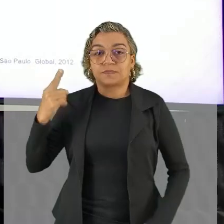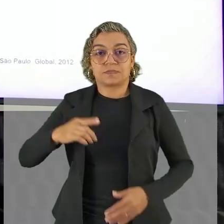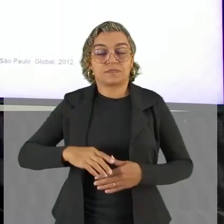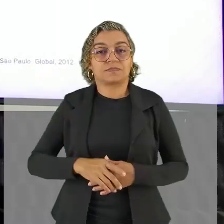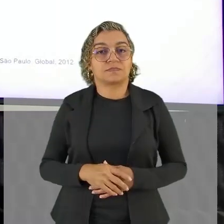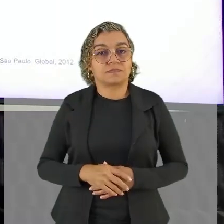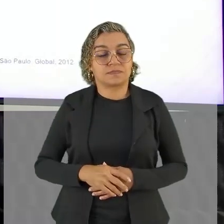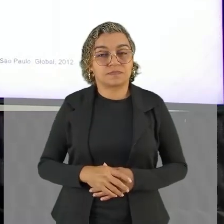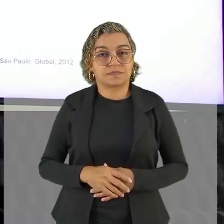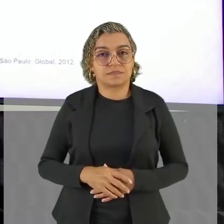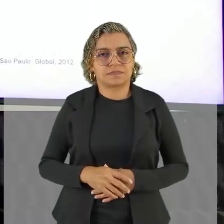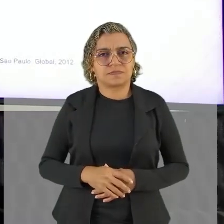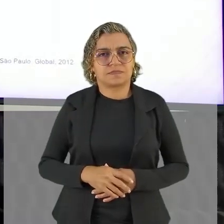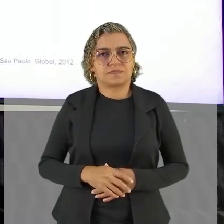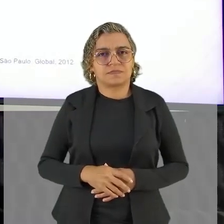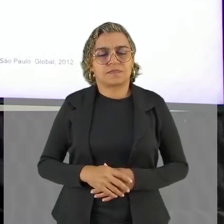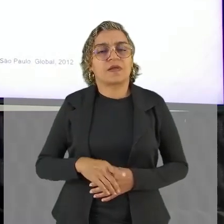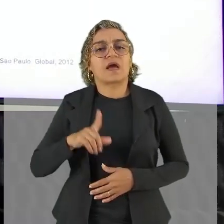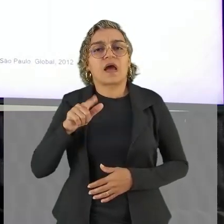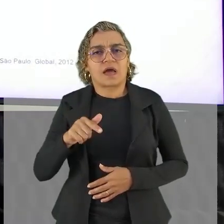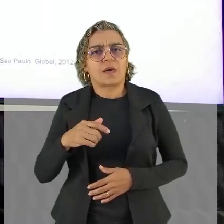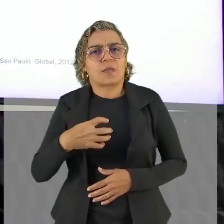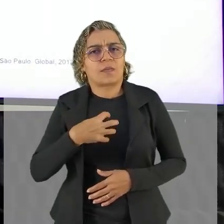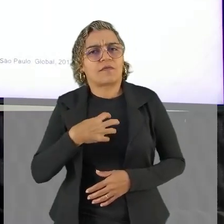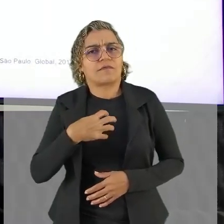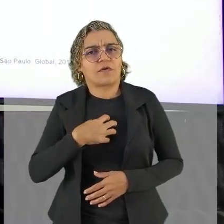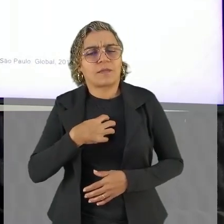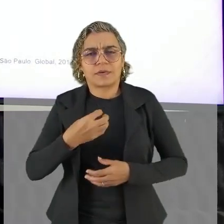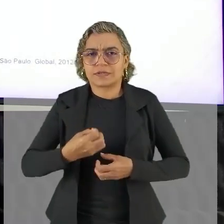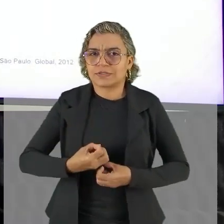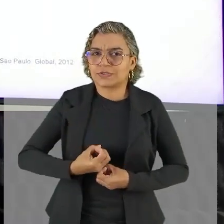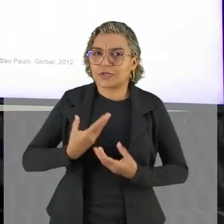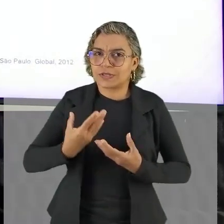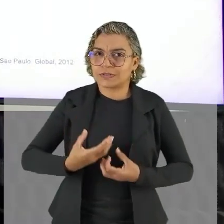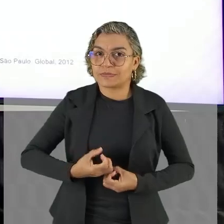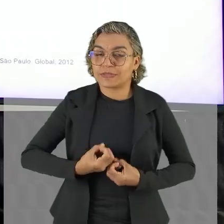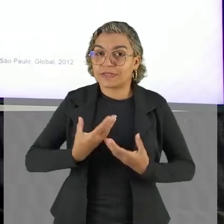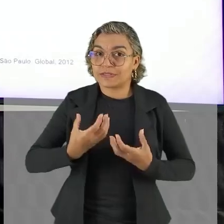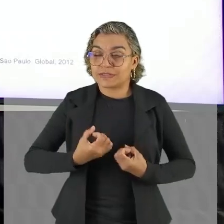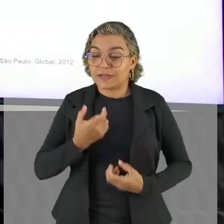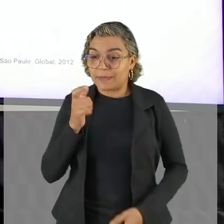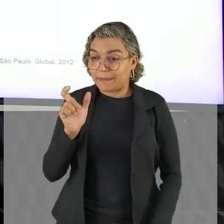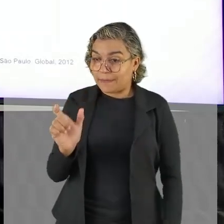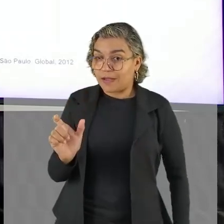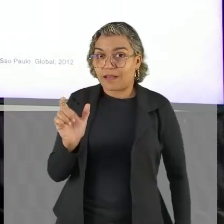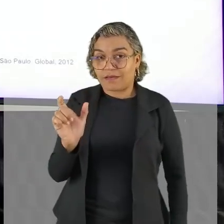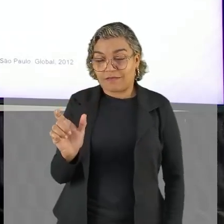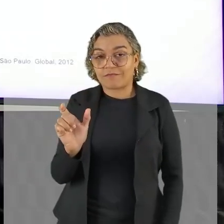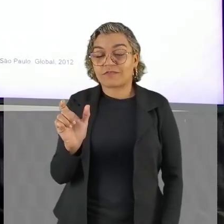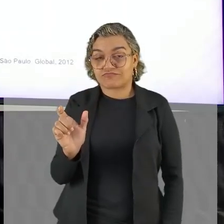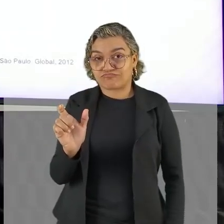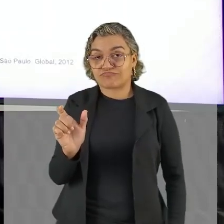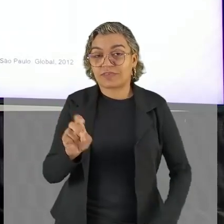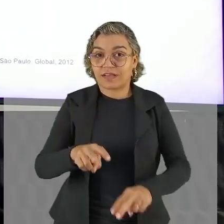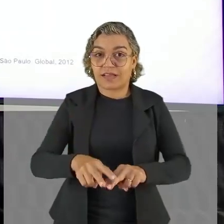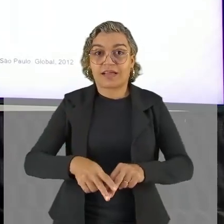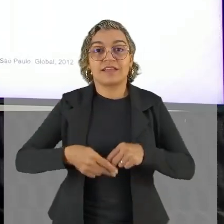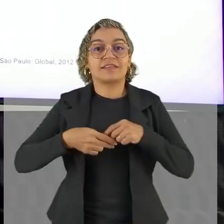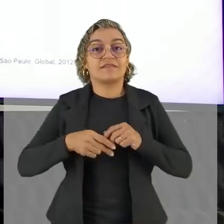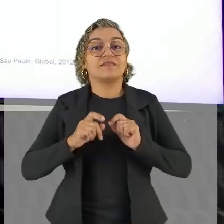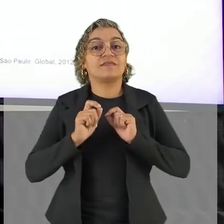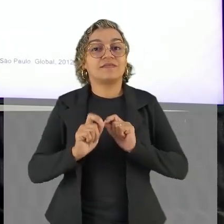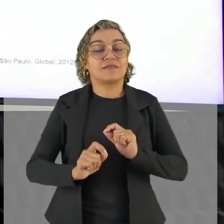derrota. Gente, isso aqui é uma forma de expressar as palavras através